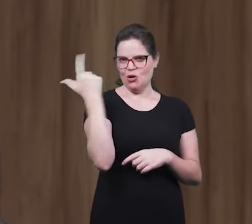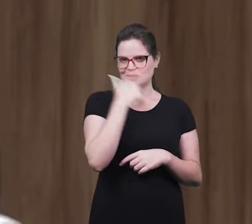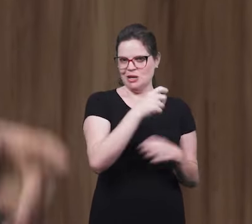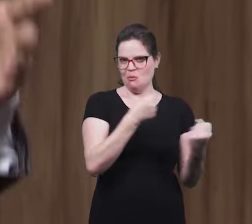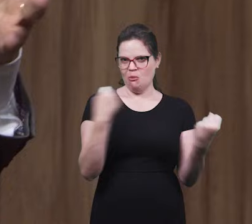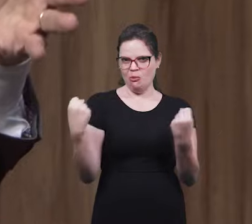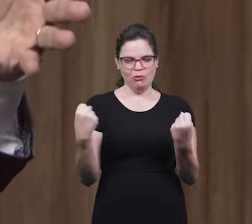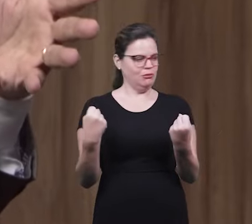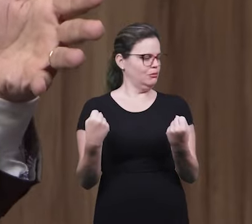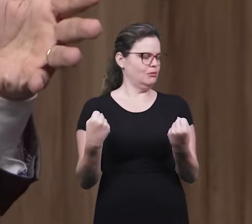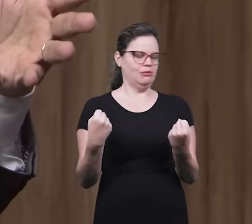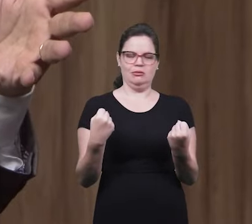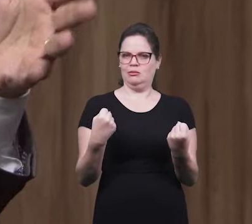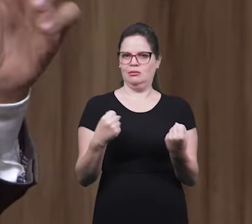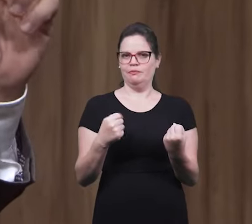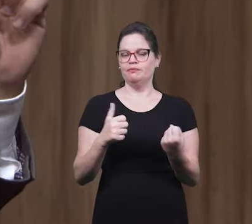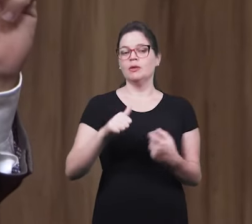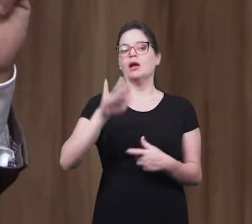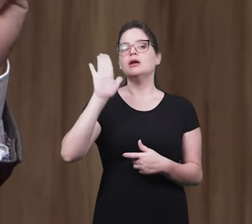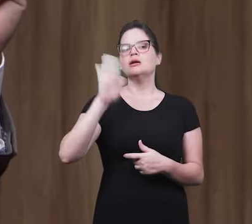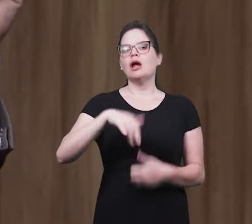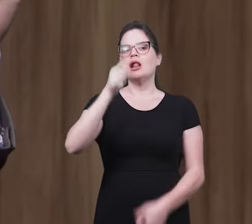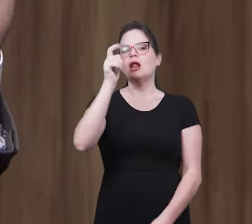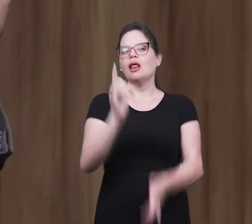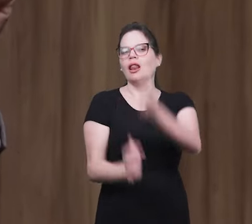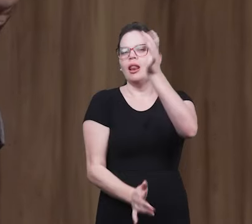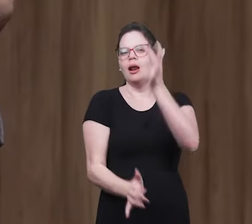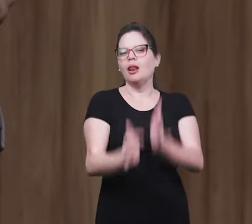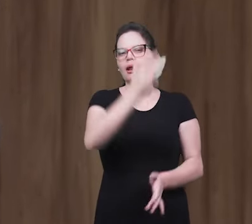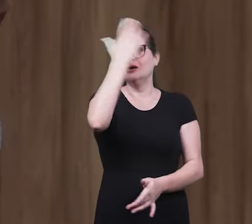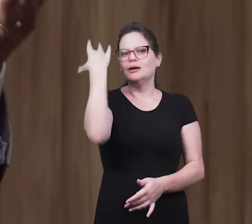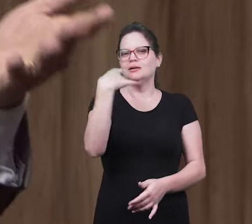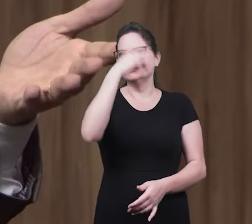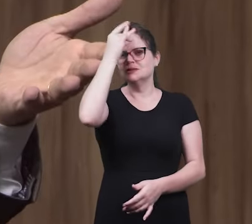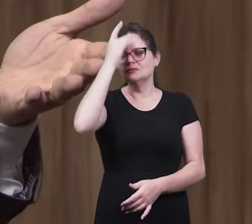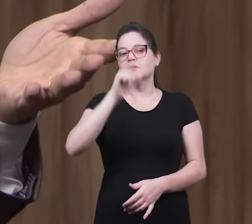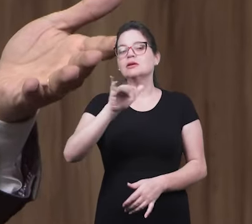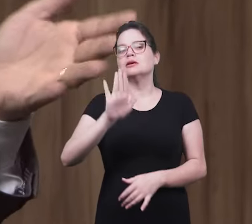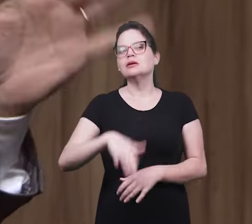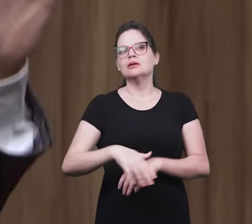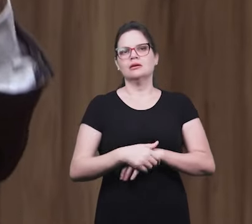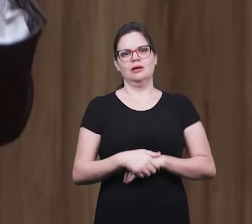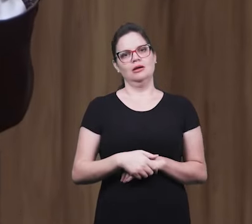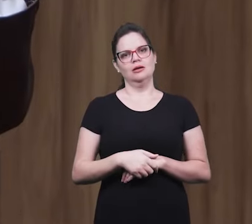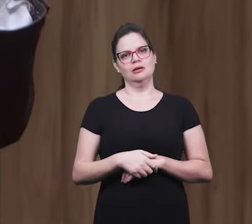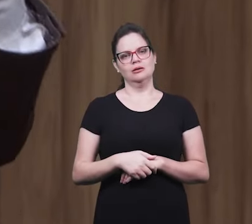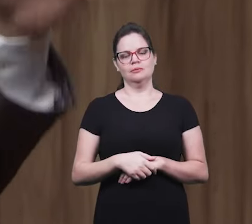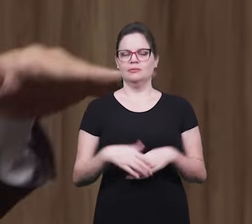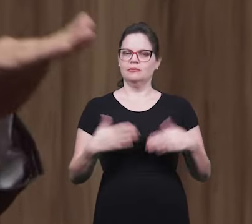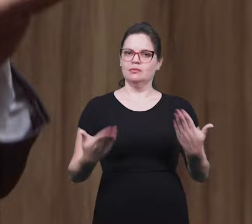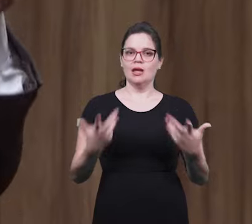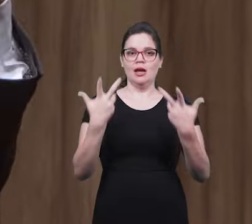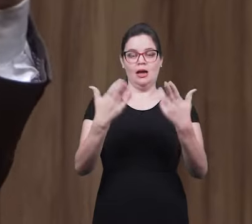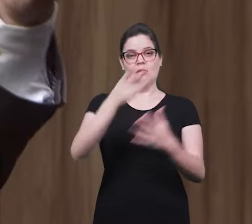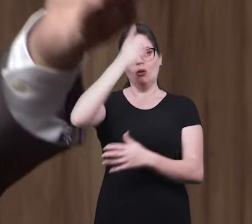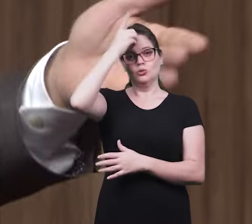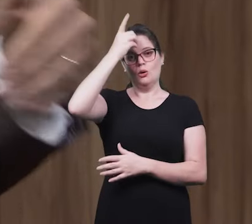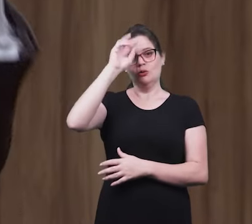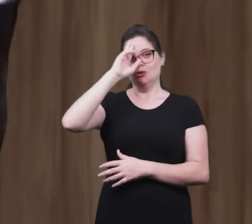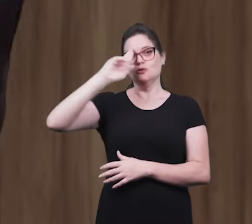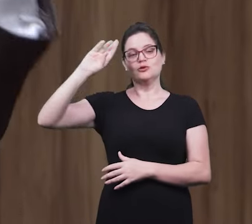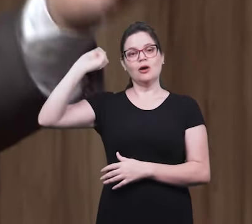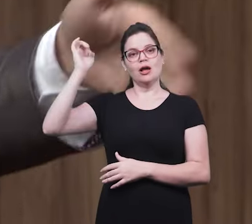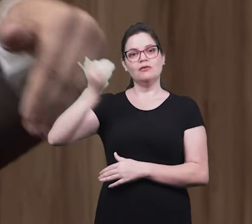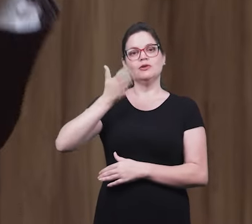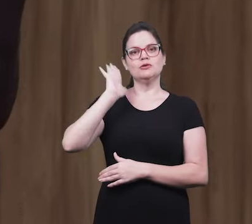É aquilo que o Senhor tem mostrado, né? É o outro lado da moeda. tira Não é a cara, né? Não é a cara de um homem,